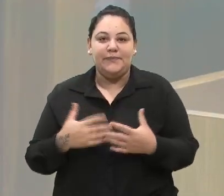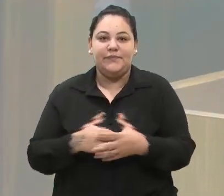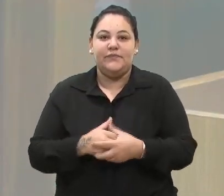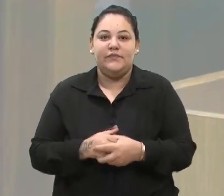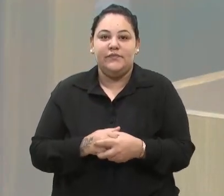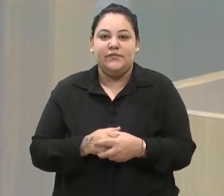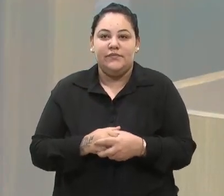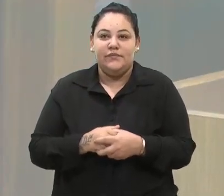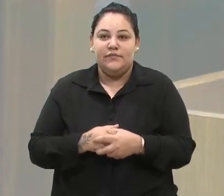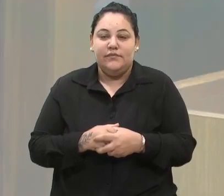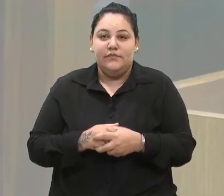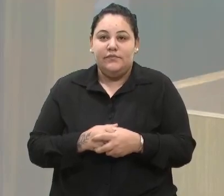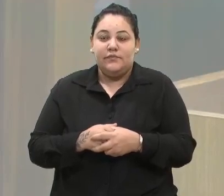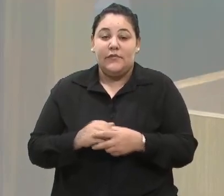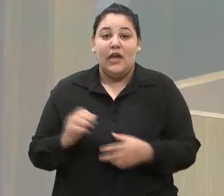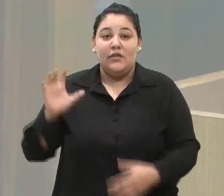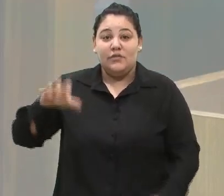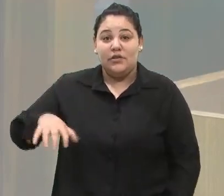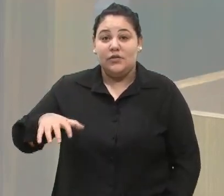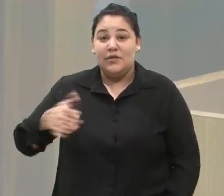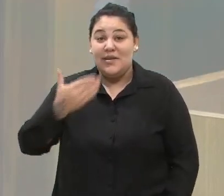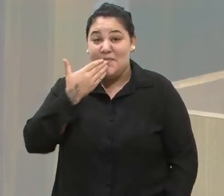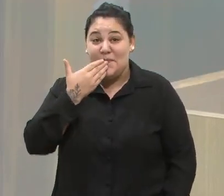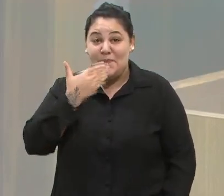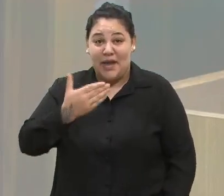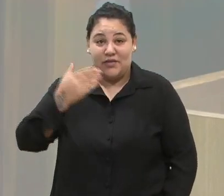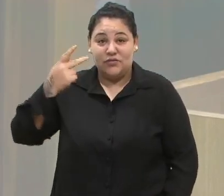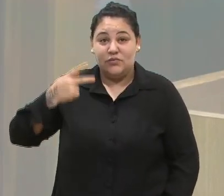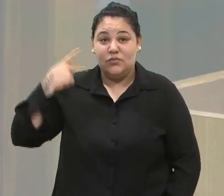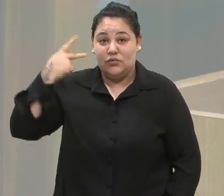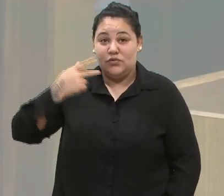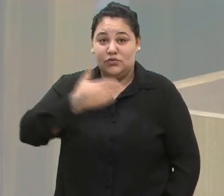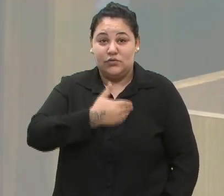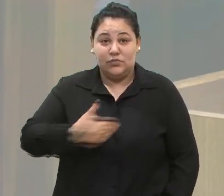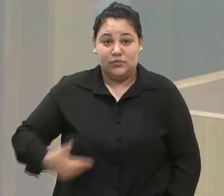é um setor que clama de políticas públicas.